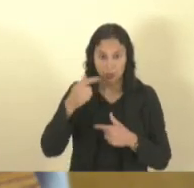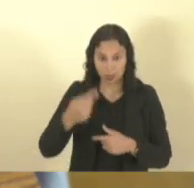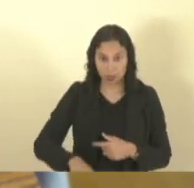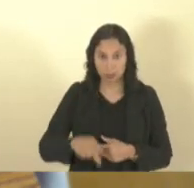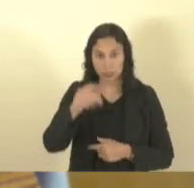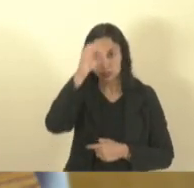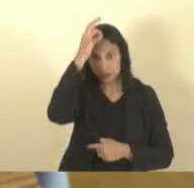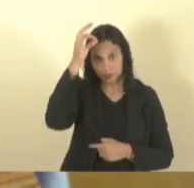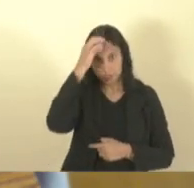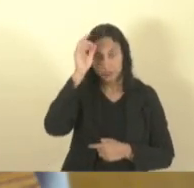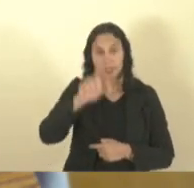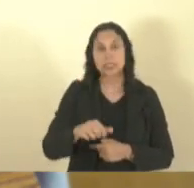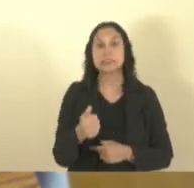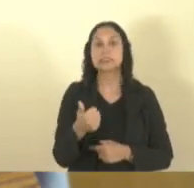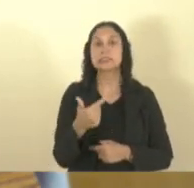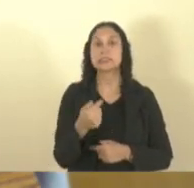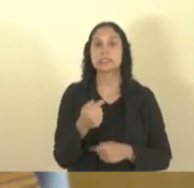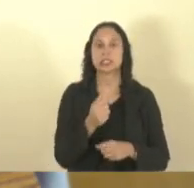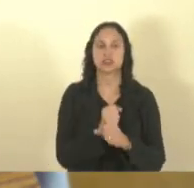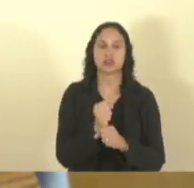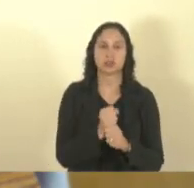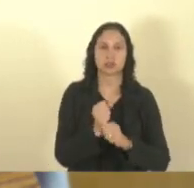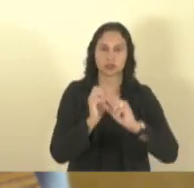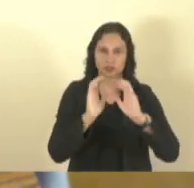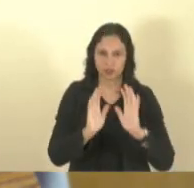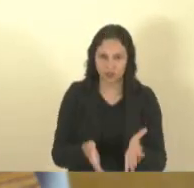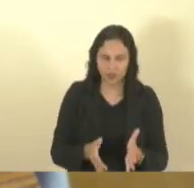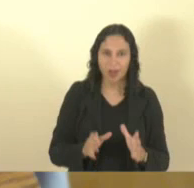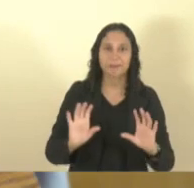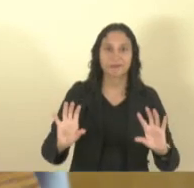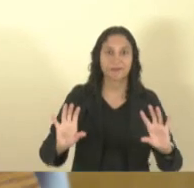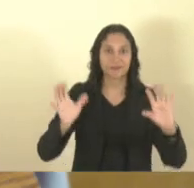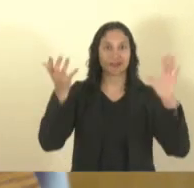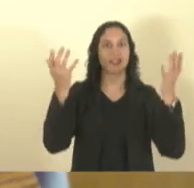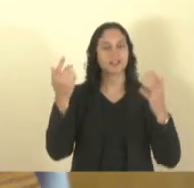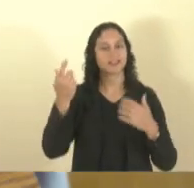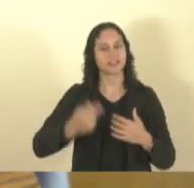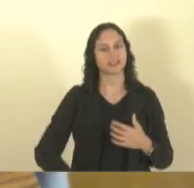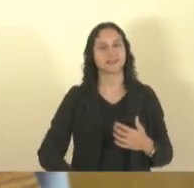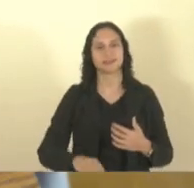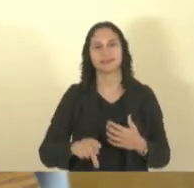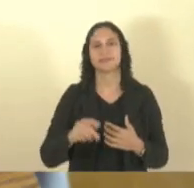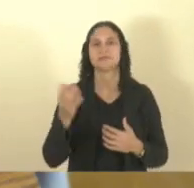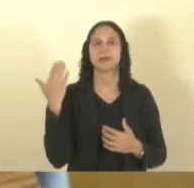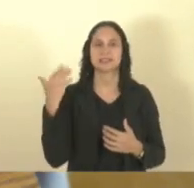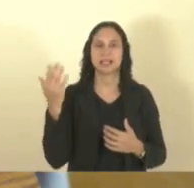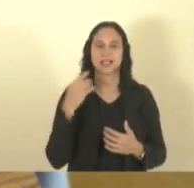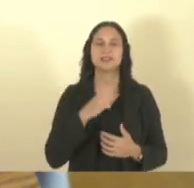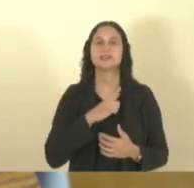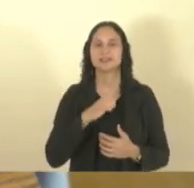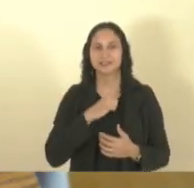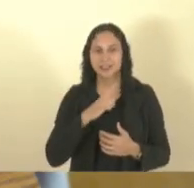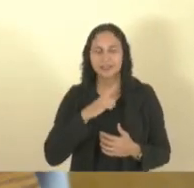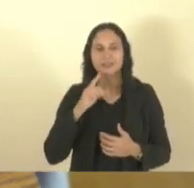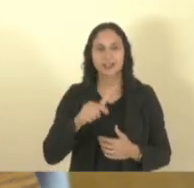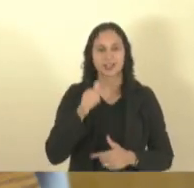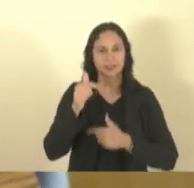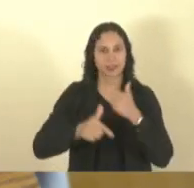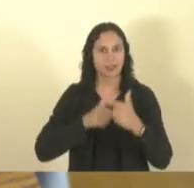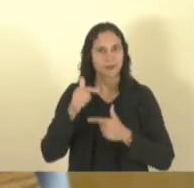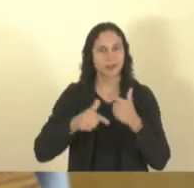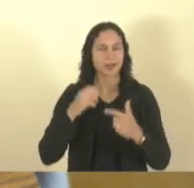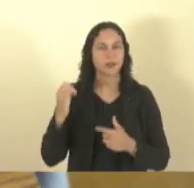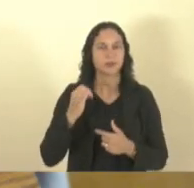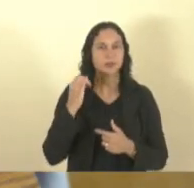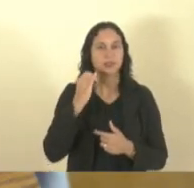que completou 17 anos, comemorada aqui nessa sessão, de importantes serviços públicos